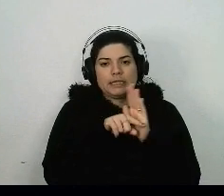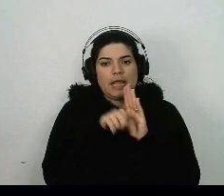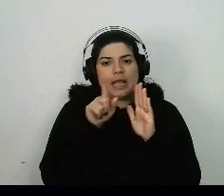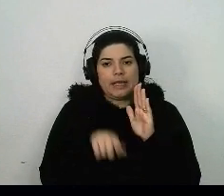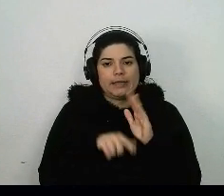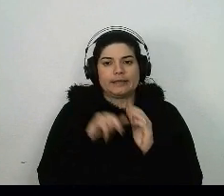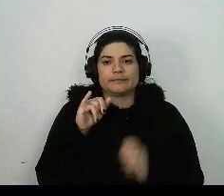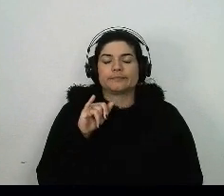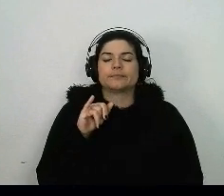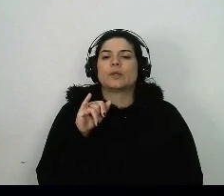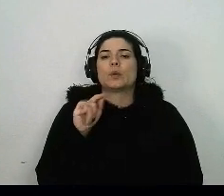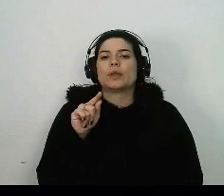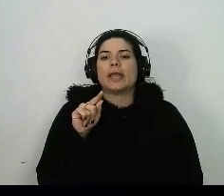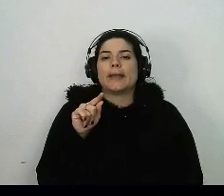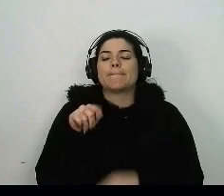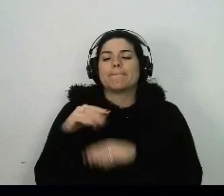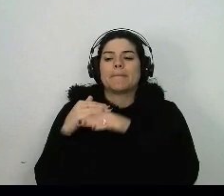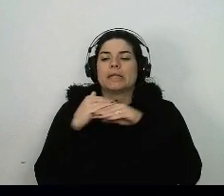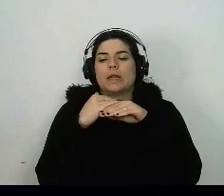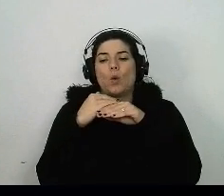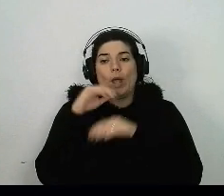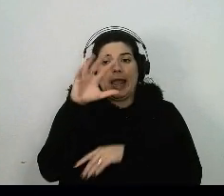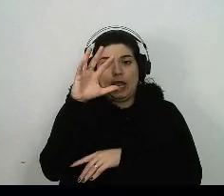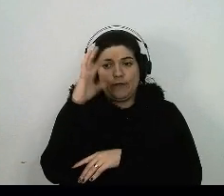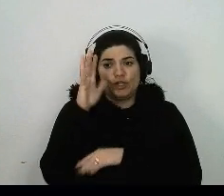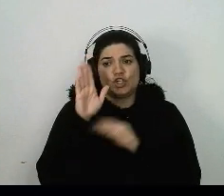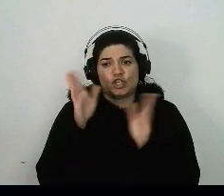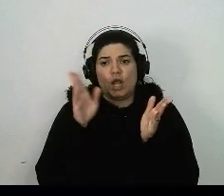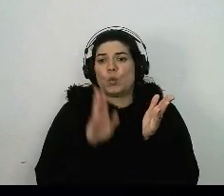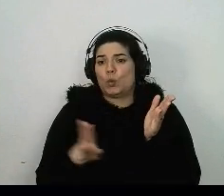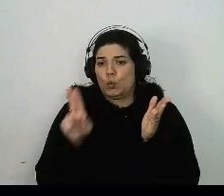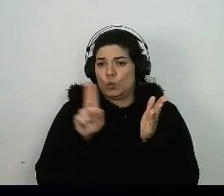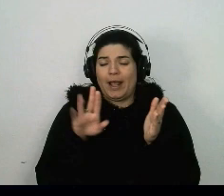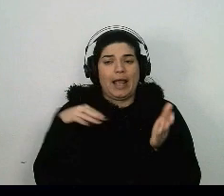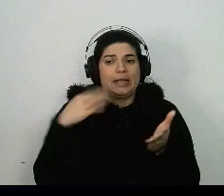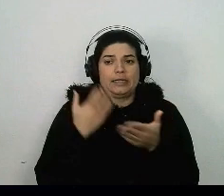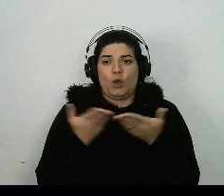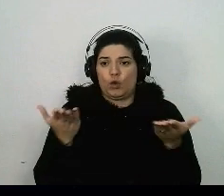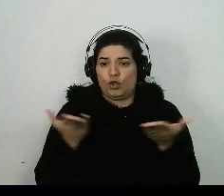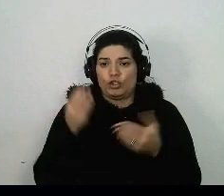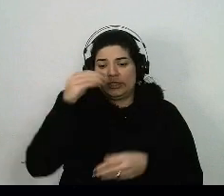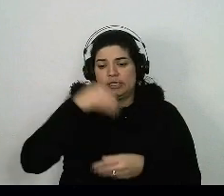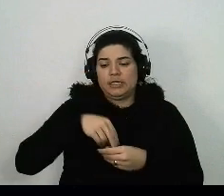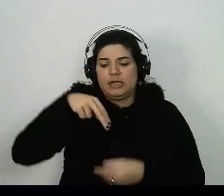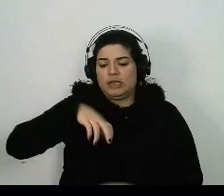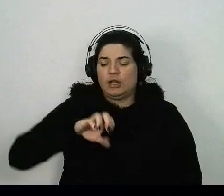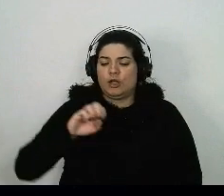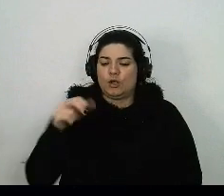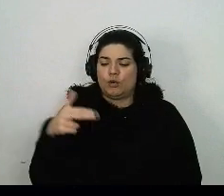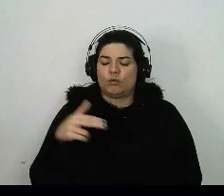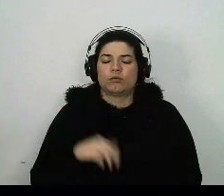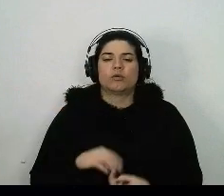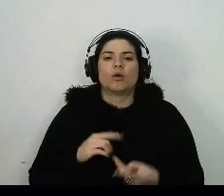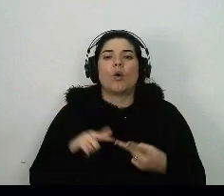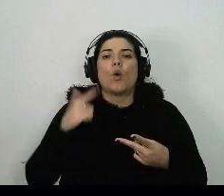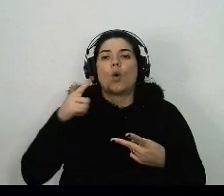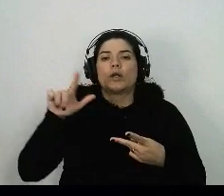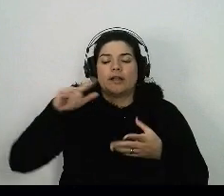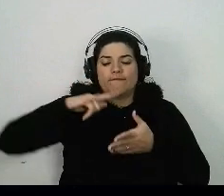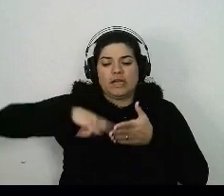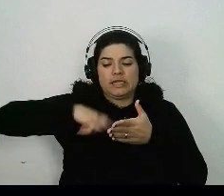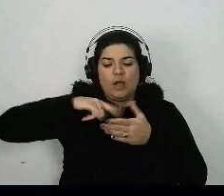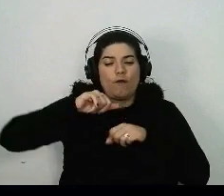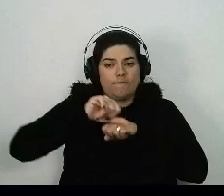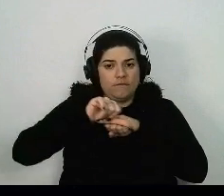padrão de árvore, que já é a que a gente usava e que a gente usa bastante ainda dentro da própria Neon, a versão de documento e o próprio